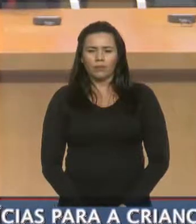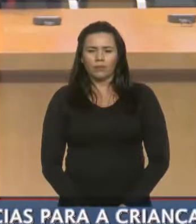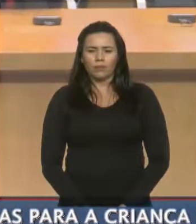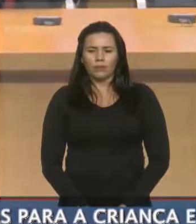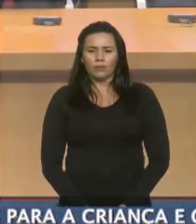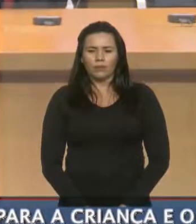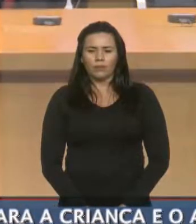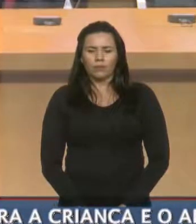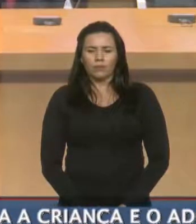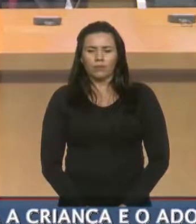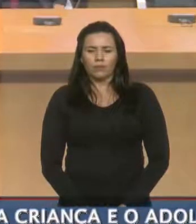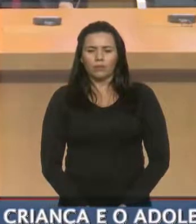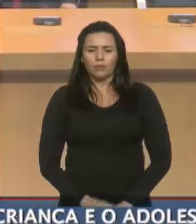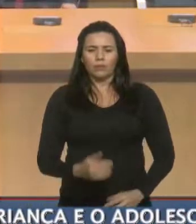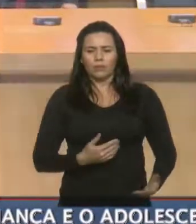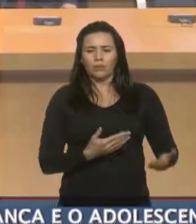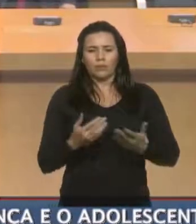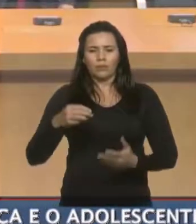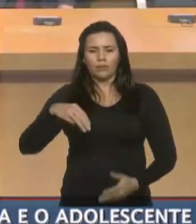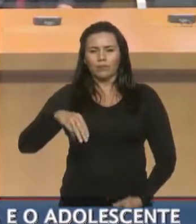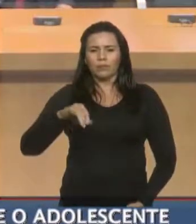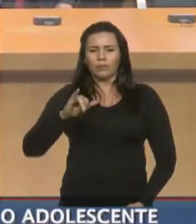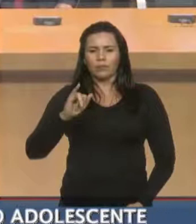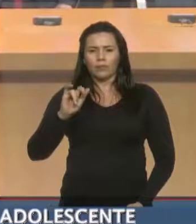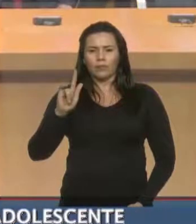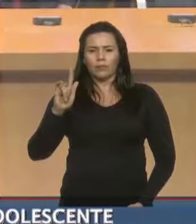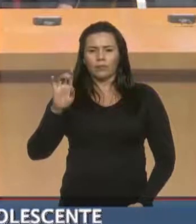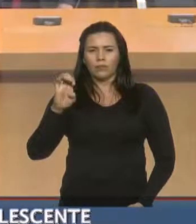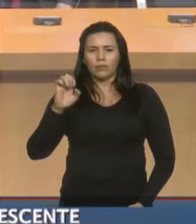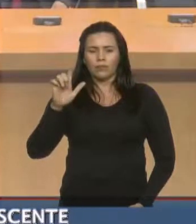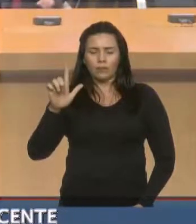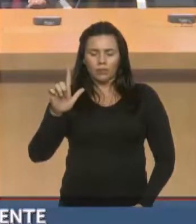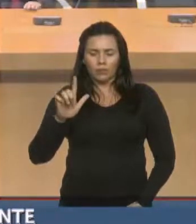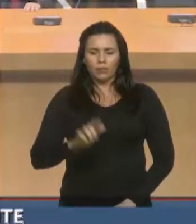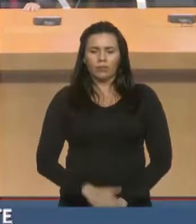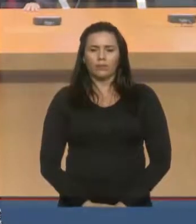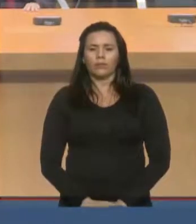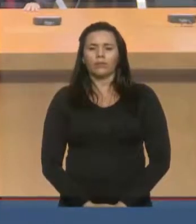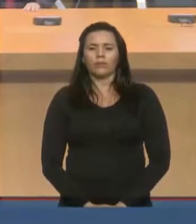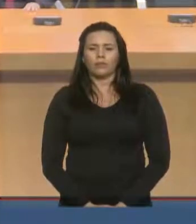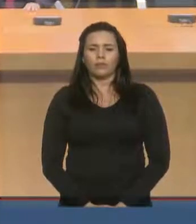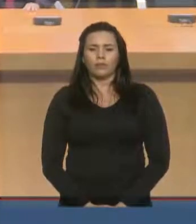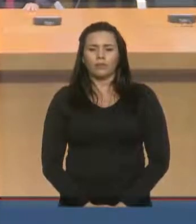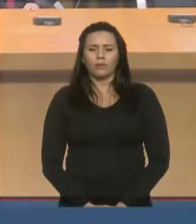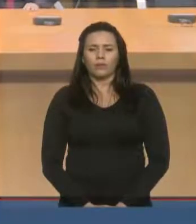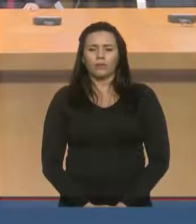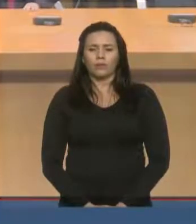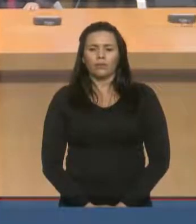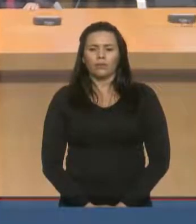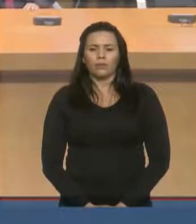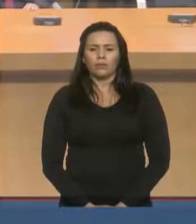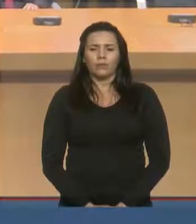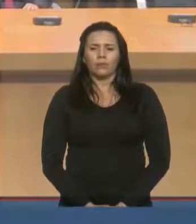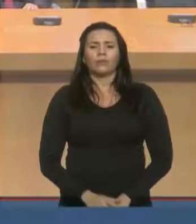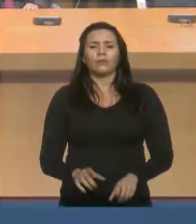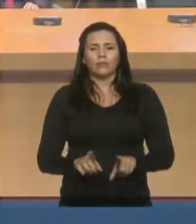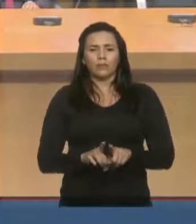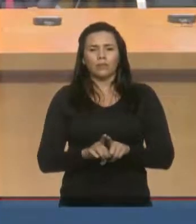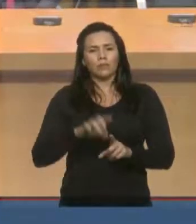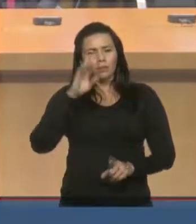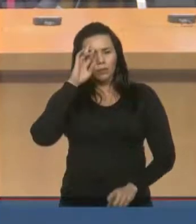Convido o senhor Miguel Alves da Silva Neto, perito criminal e superintendente do